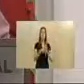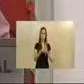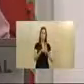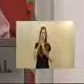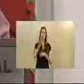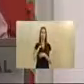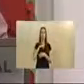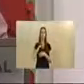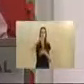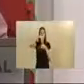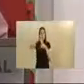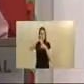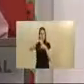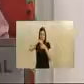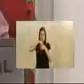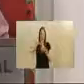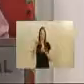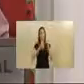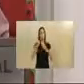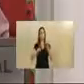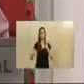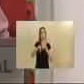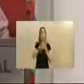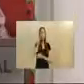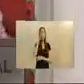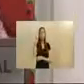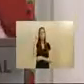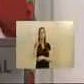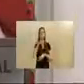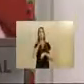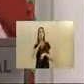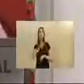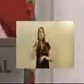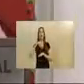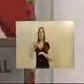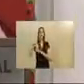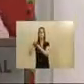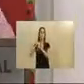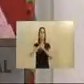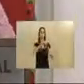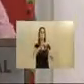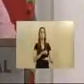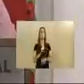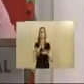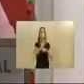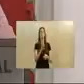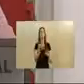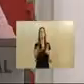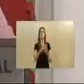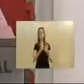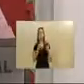instalados em um veículo próprio da furg núcleo de prática jurídica presta assistência gratuita à população